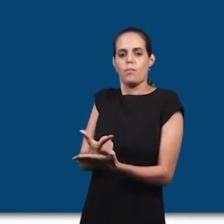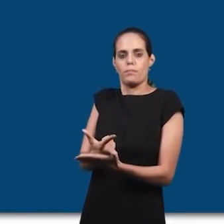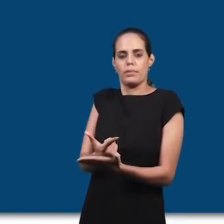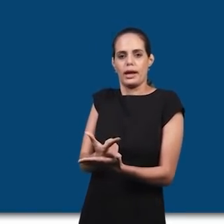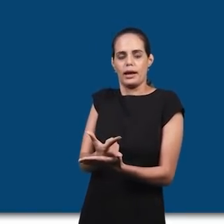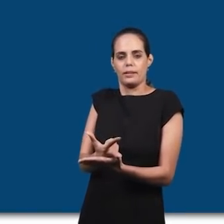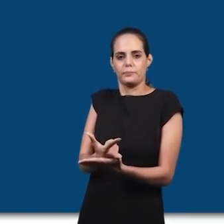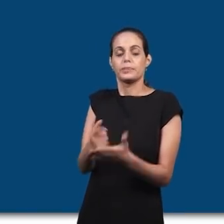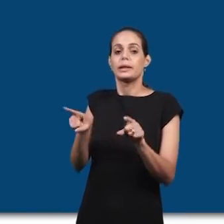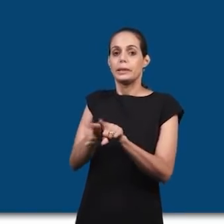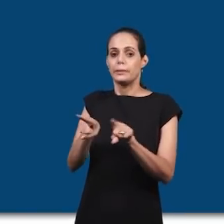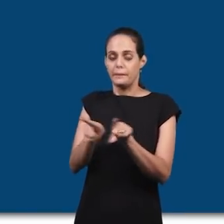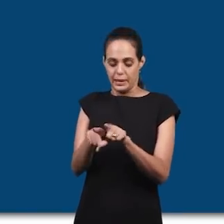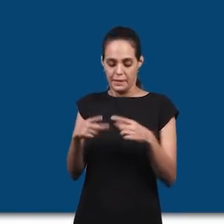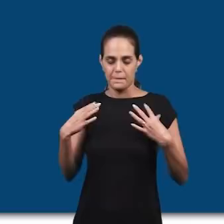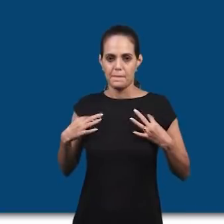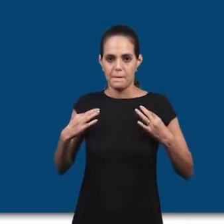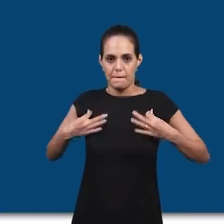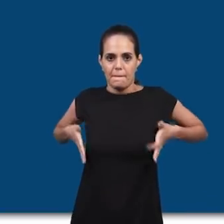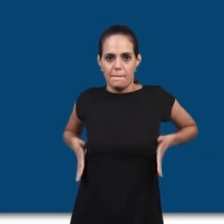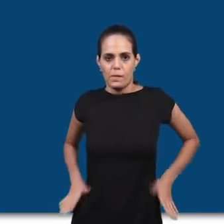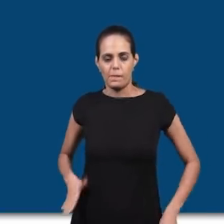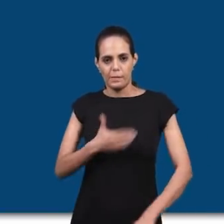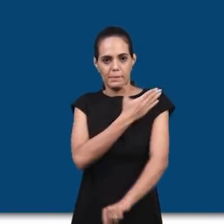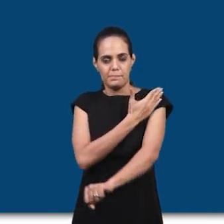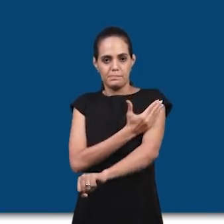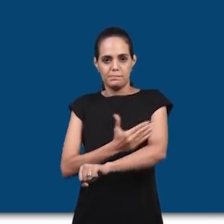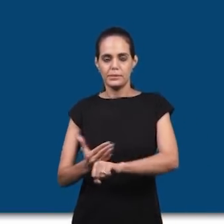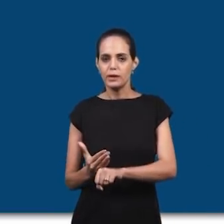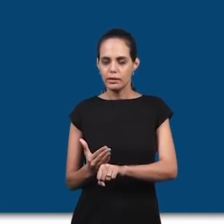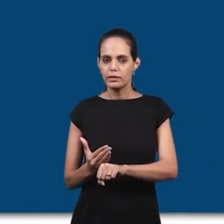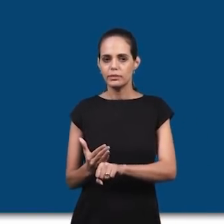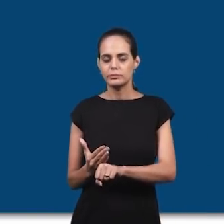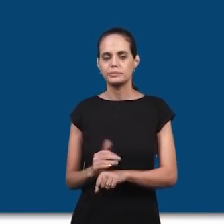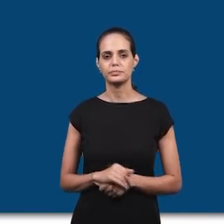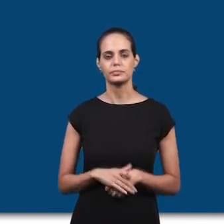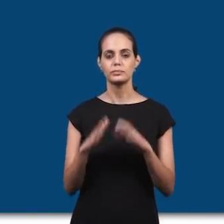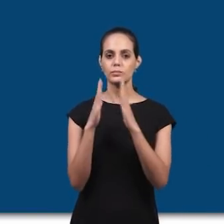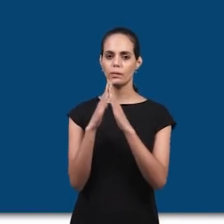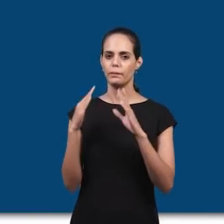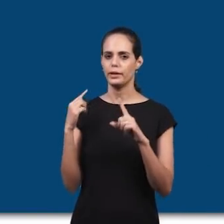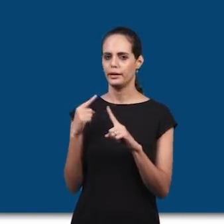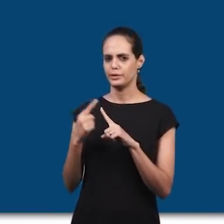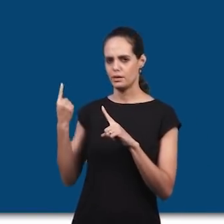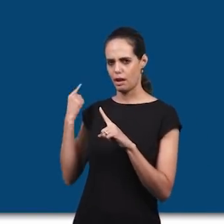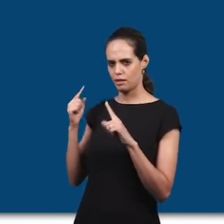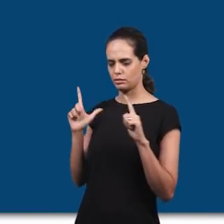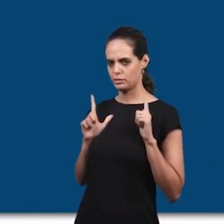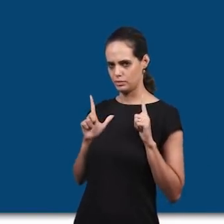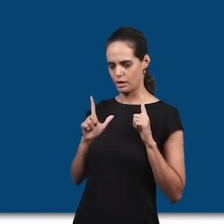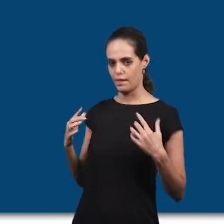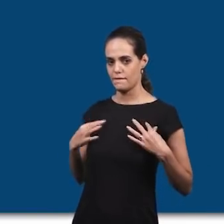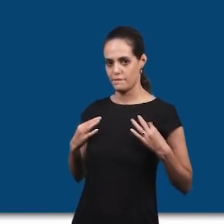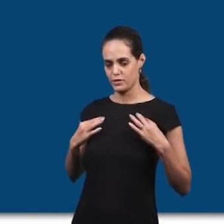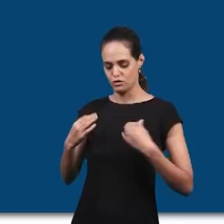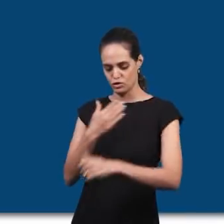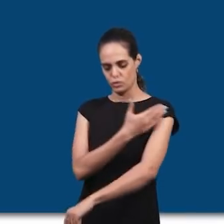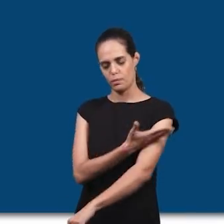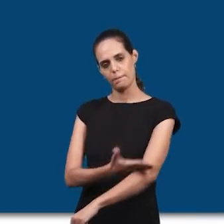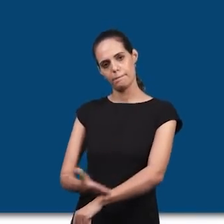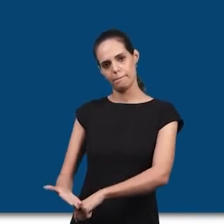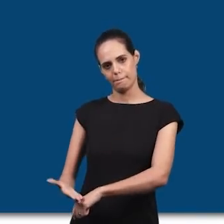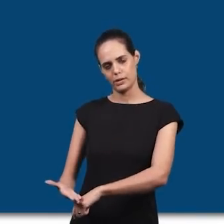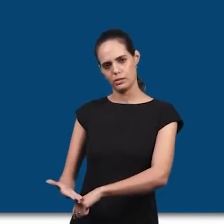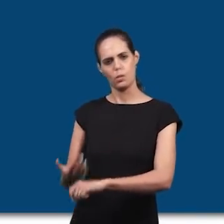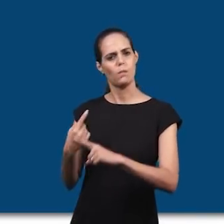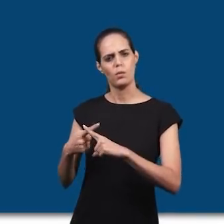comprarmos, né, e vestidos brancos para que te vistas. Então fala de uma igreja vestida de vestidos